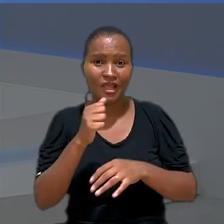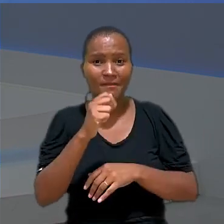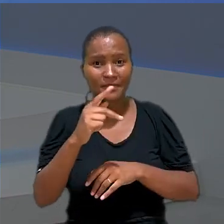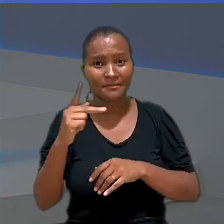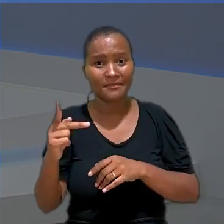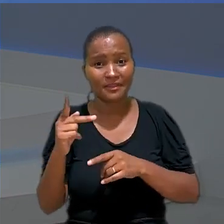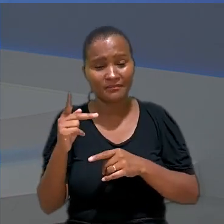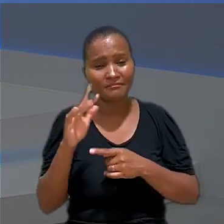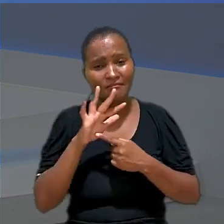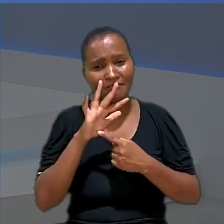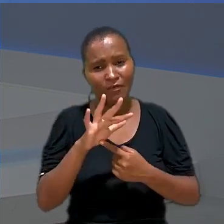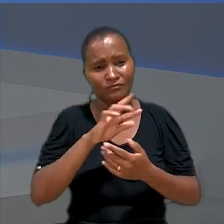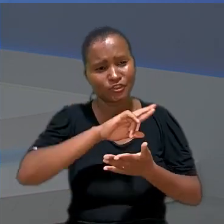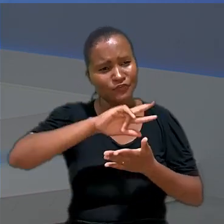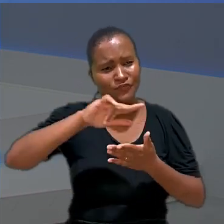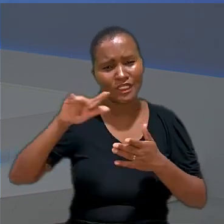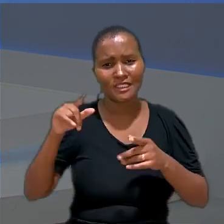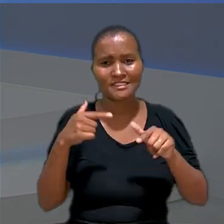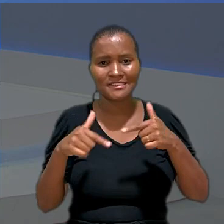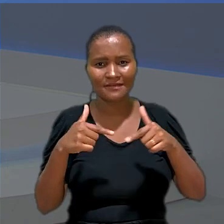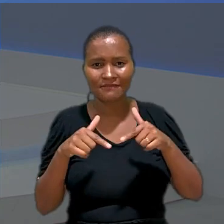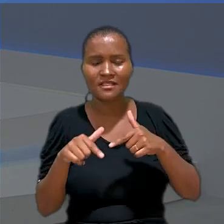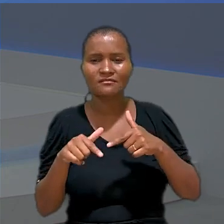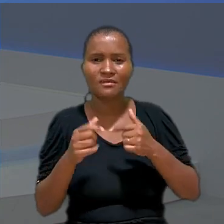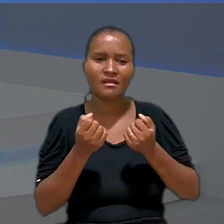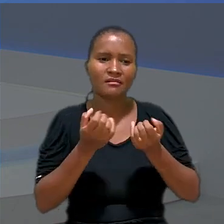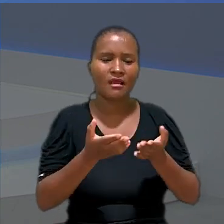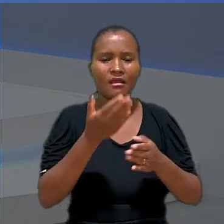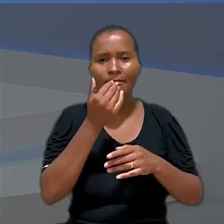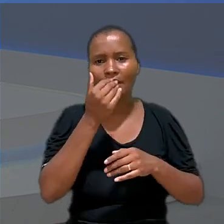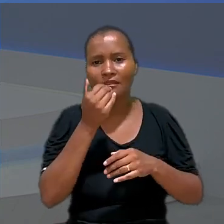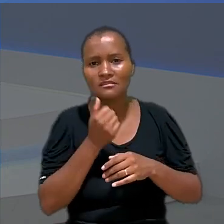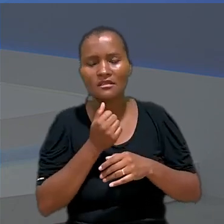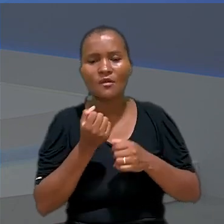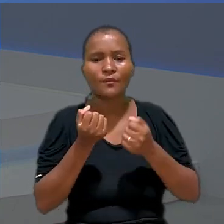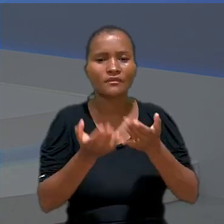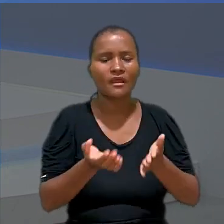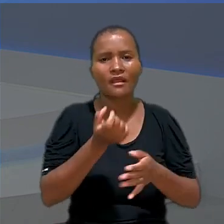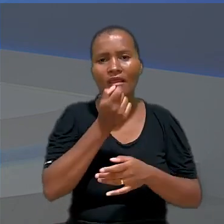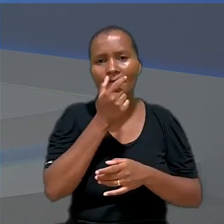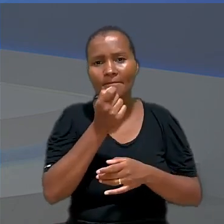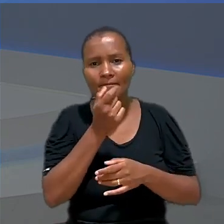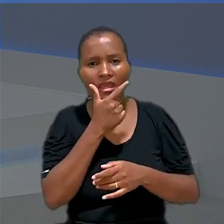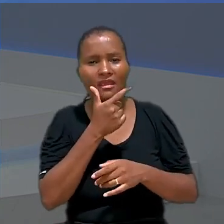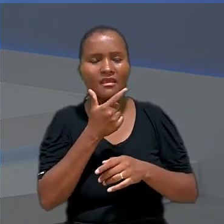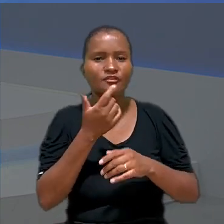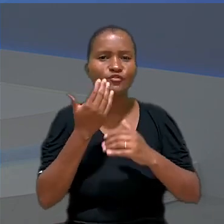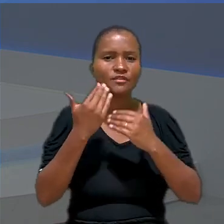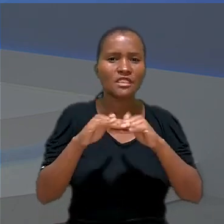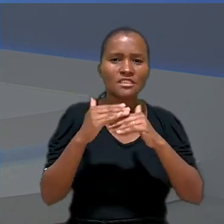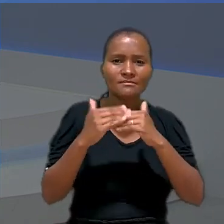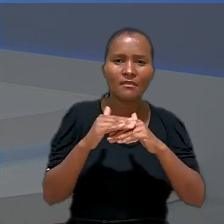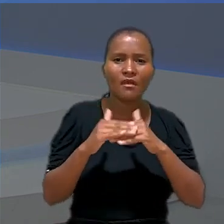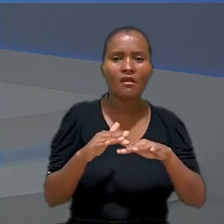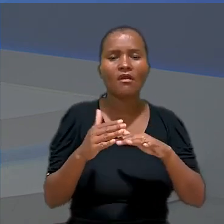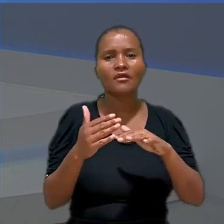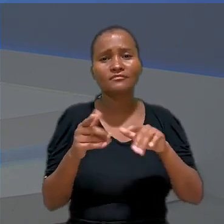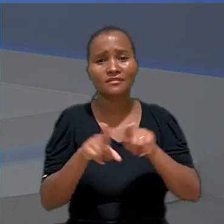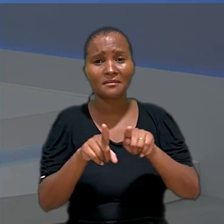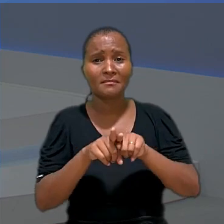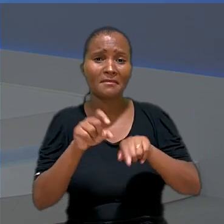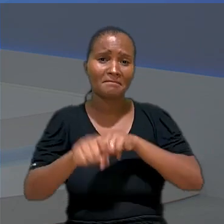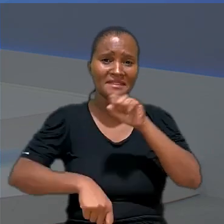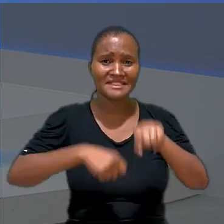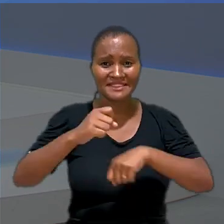é, Anderson, os aplicativos oferecem diversos serviços: fornecimento de alimentação, entrega de medicamentos, transporte e